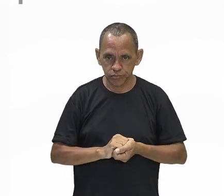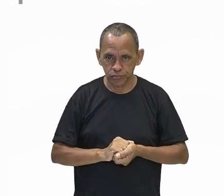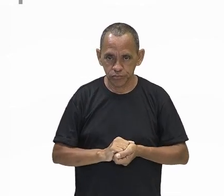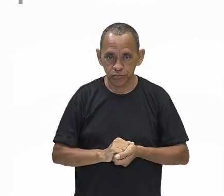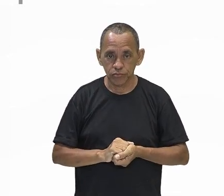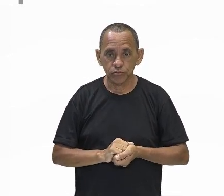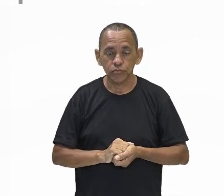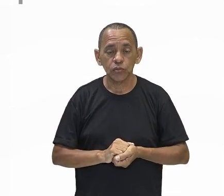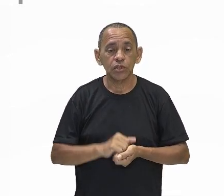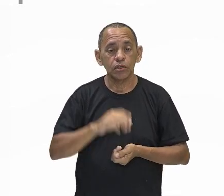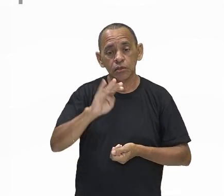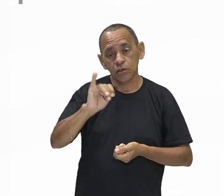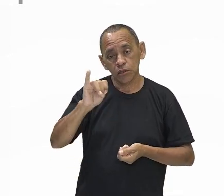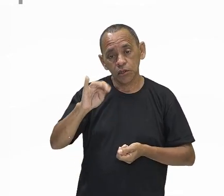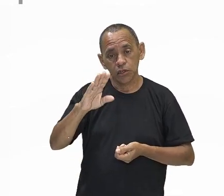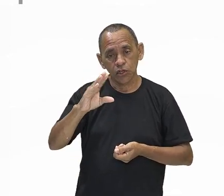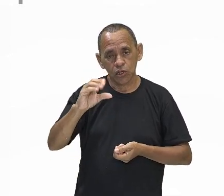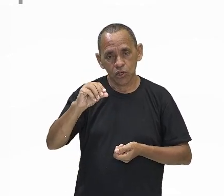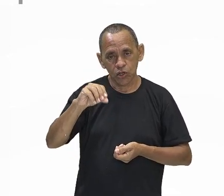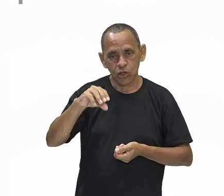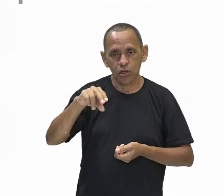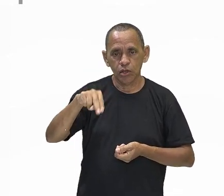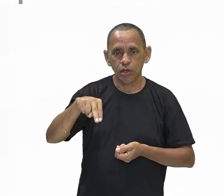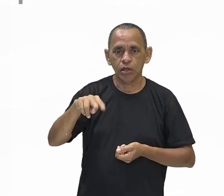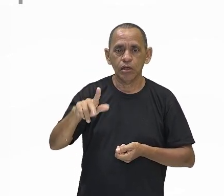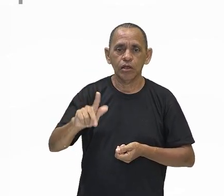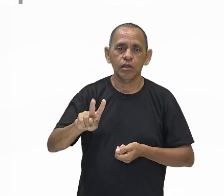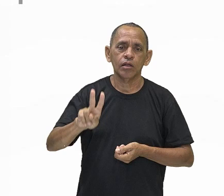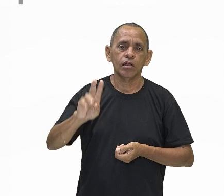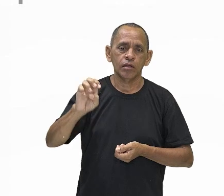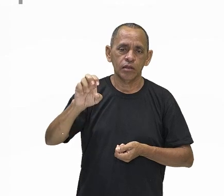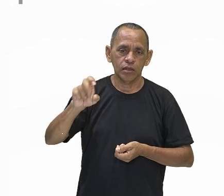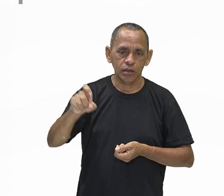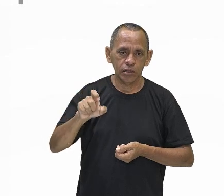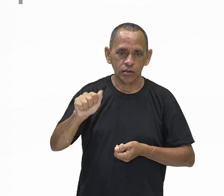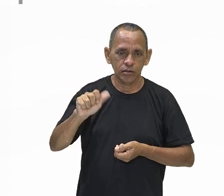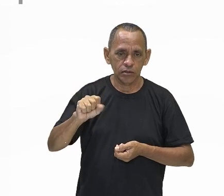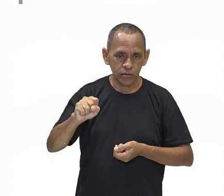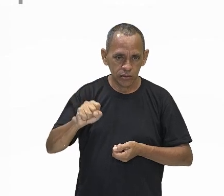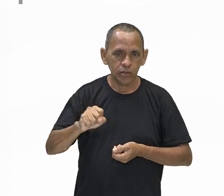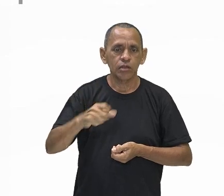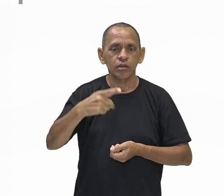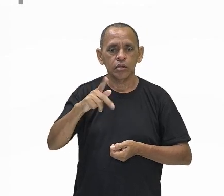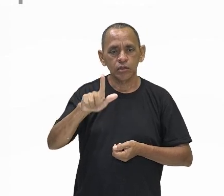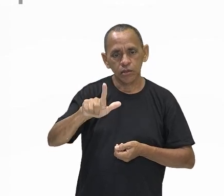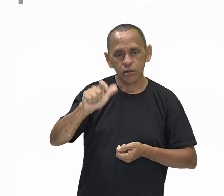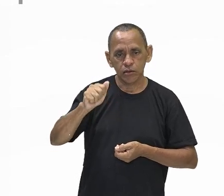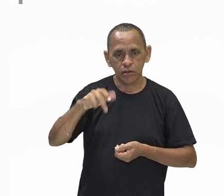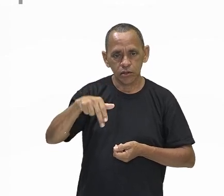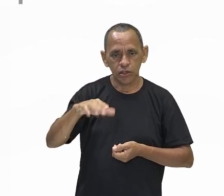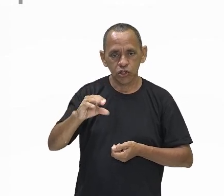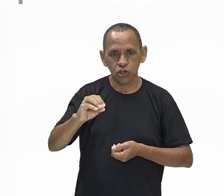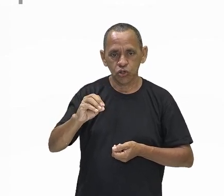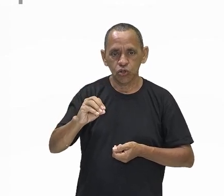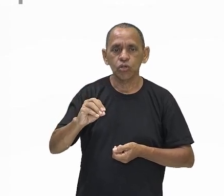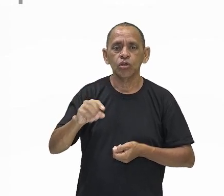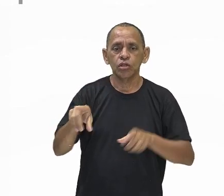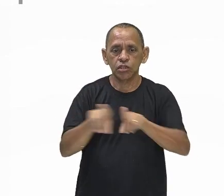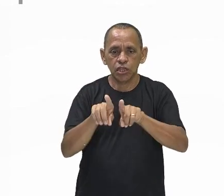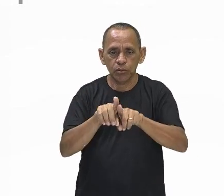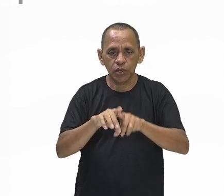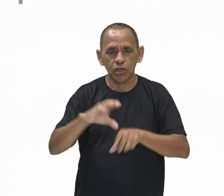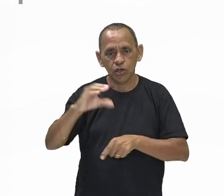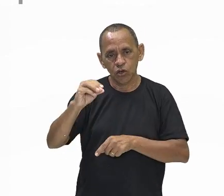lentes biconvexas, as plano-convexas e as côncavo-convexas. As biconvexas, elas apresentam 2